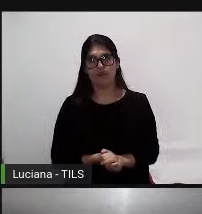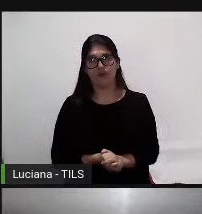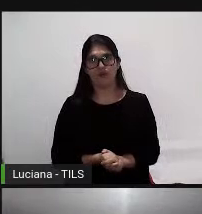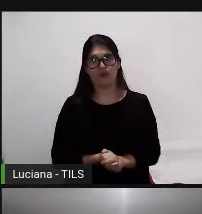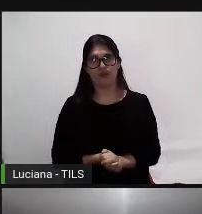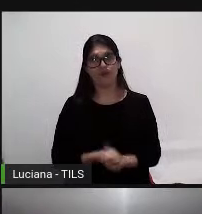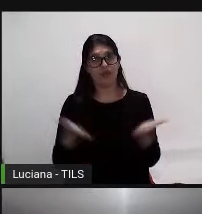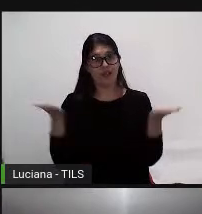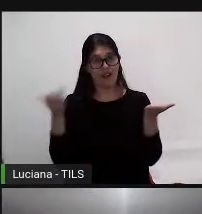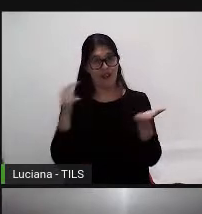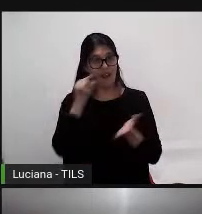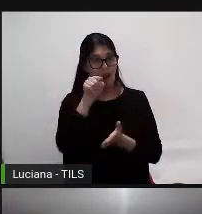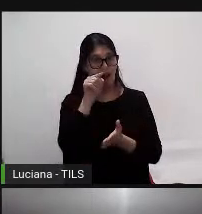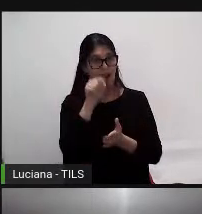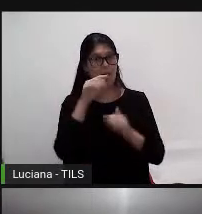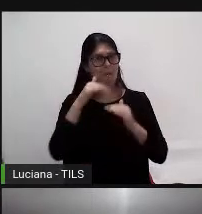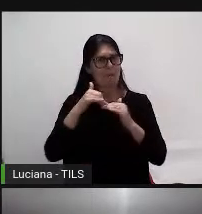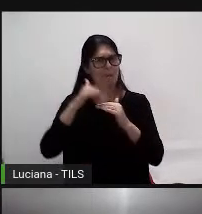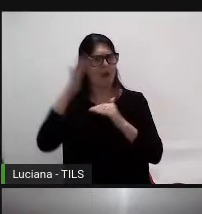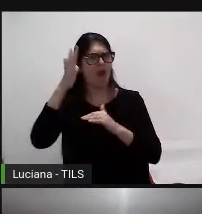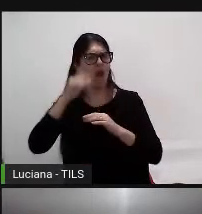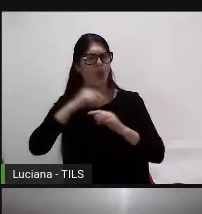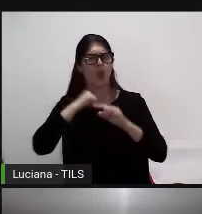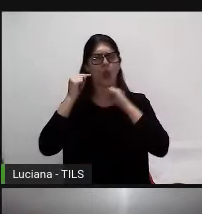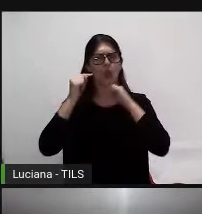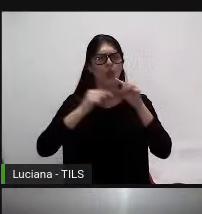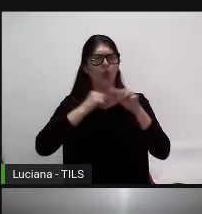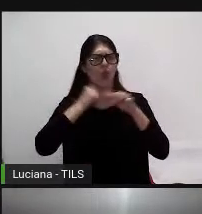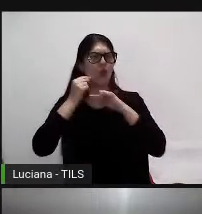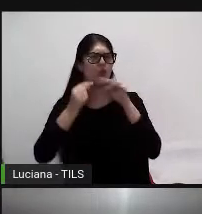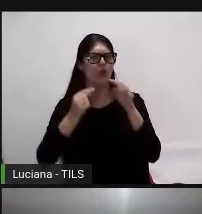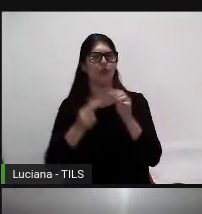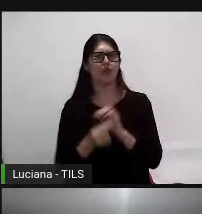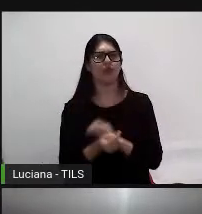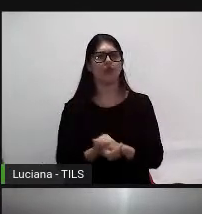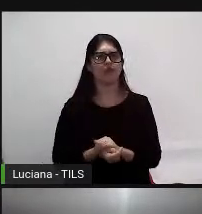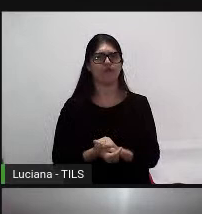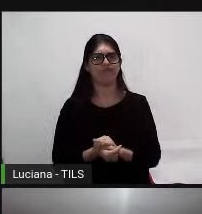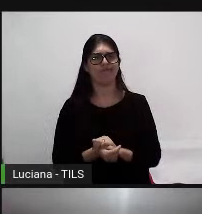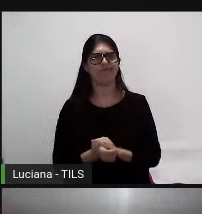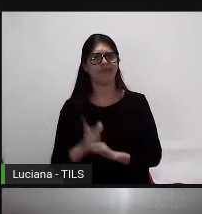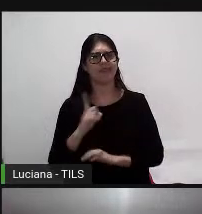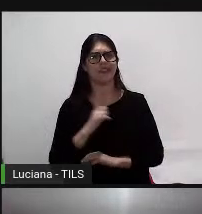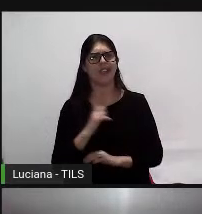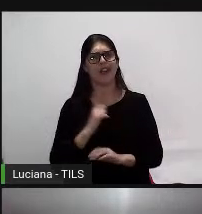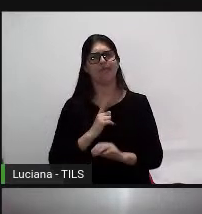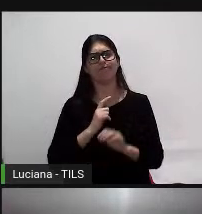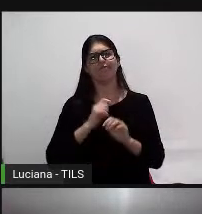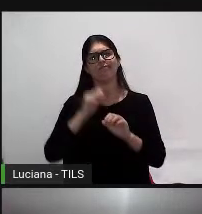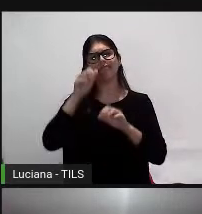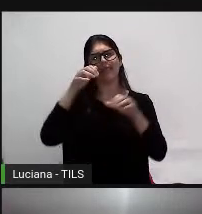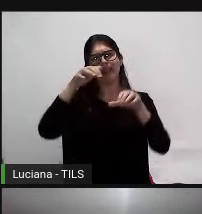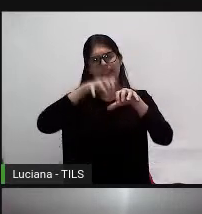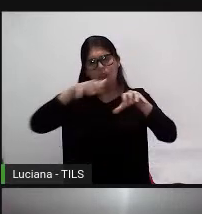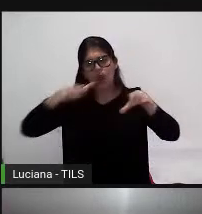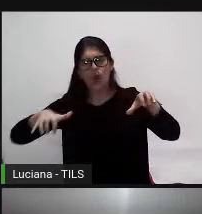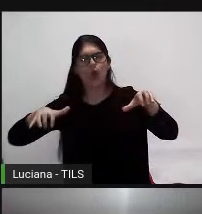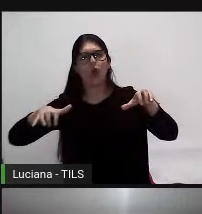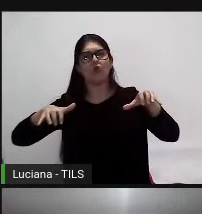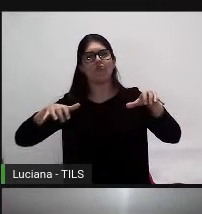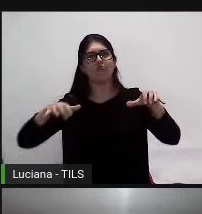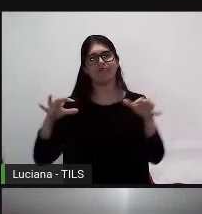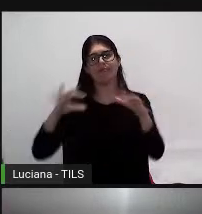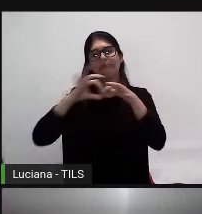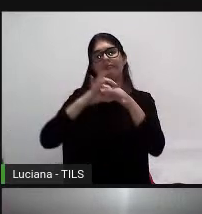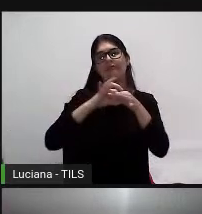E aqui, mais dúvidas, e aí uma questão... Aqui são microsetores, mas todos ligados, então, ao